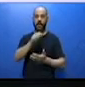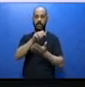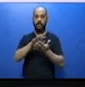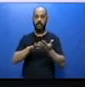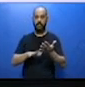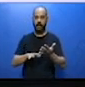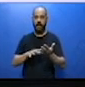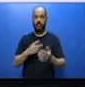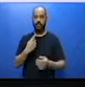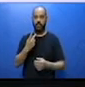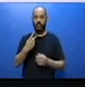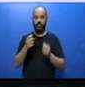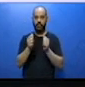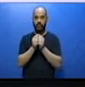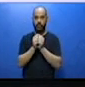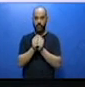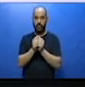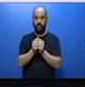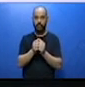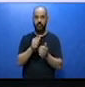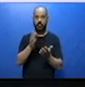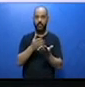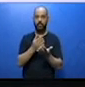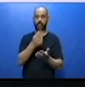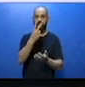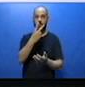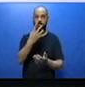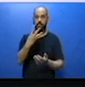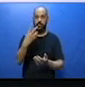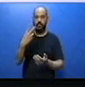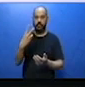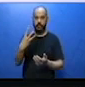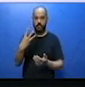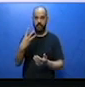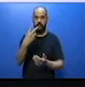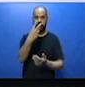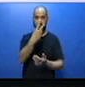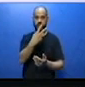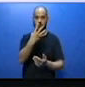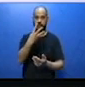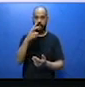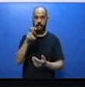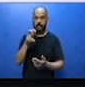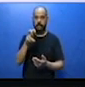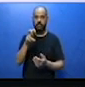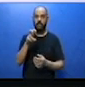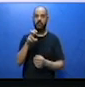página 243, 245 e 248.